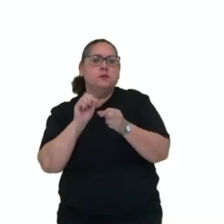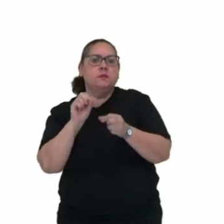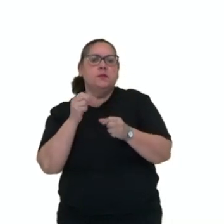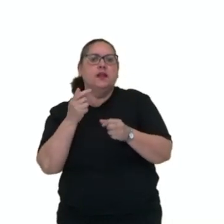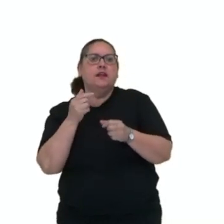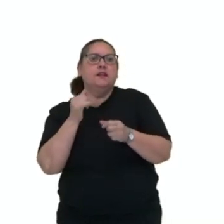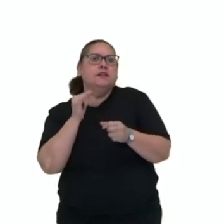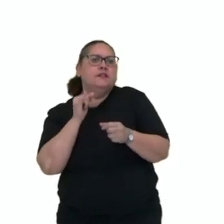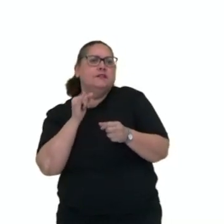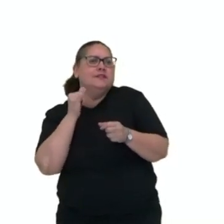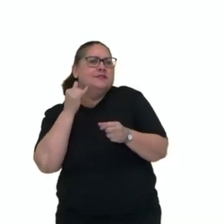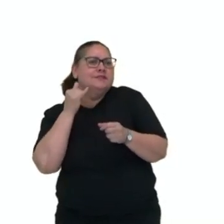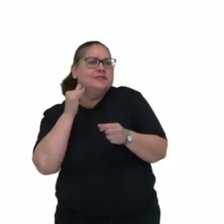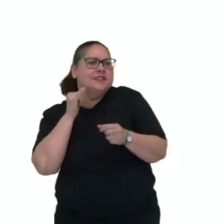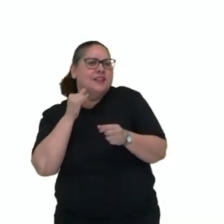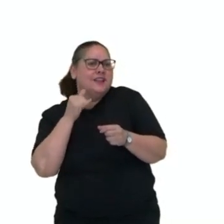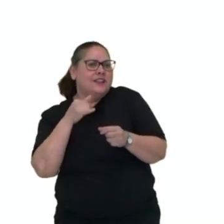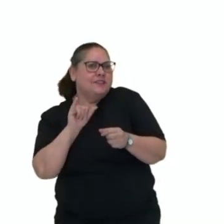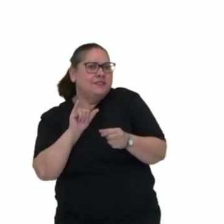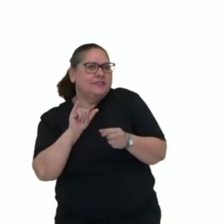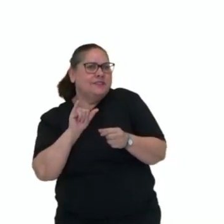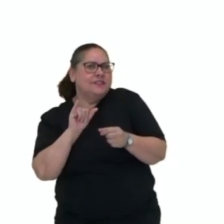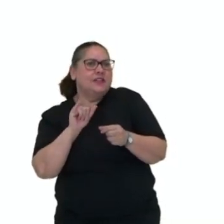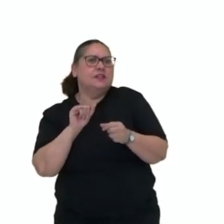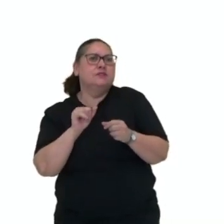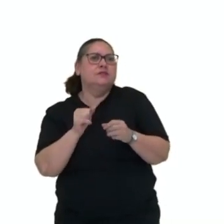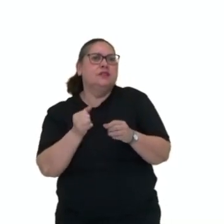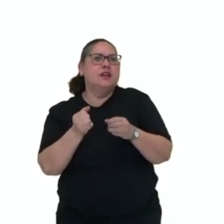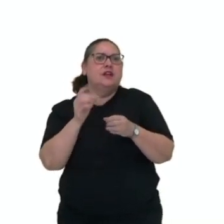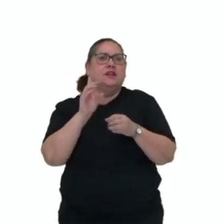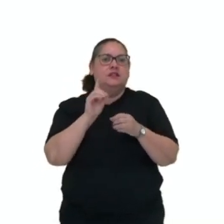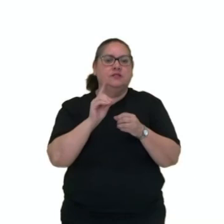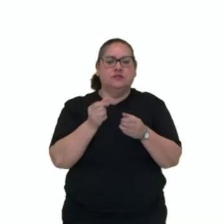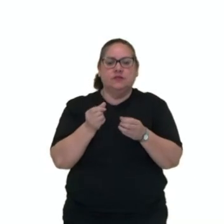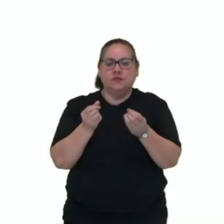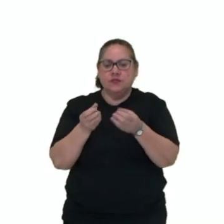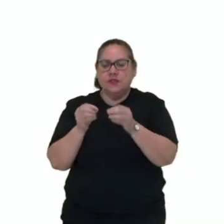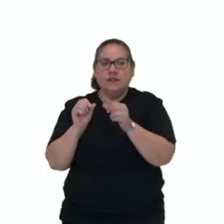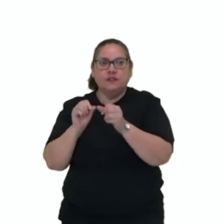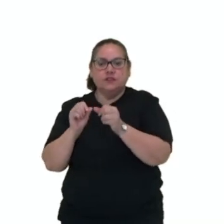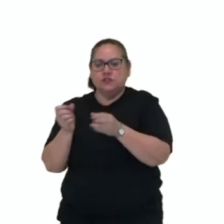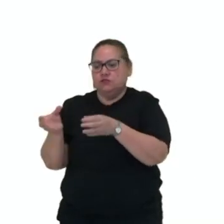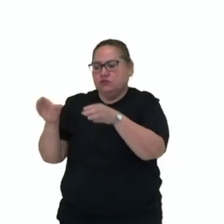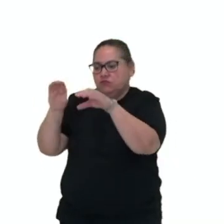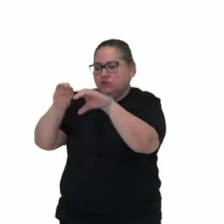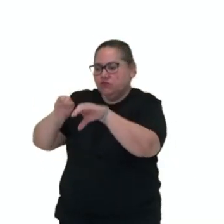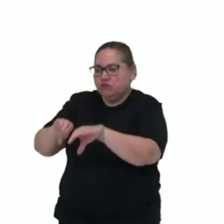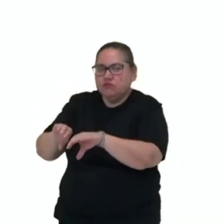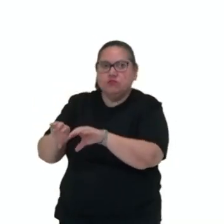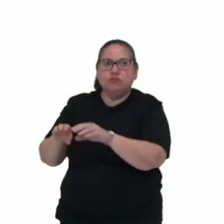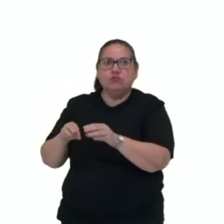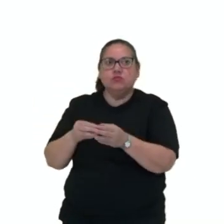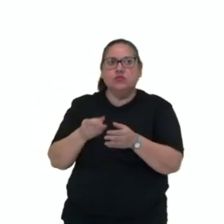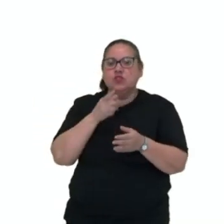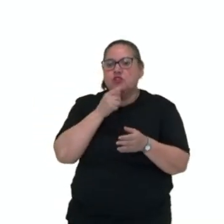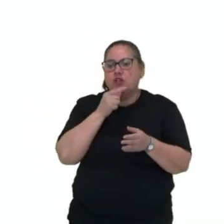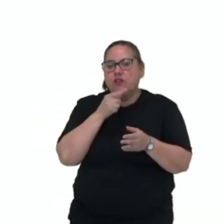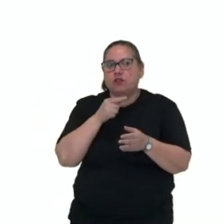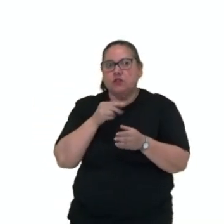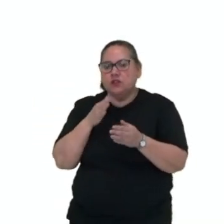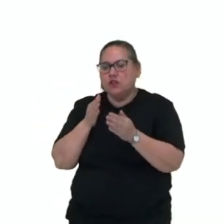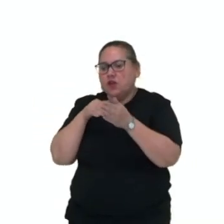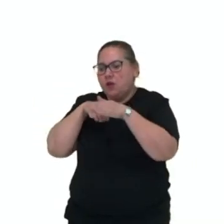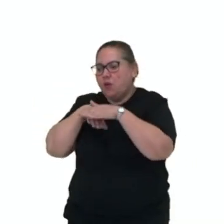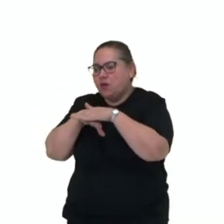ser tomadas para diminuir a incidência da dengue. Esvaziar as garrafas que não estão sendo usadas e guardá-las